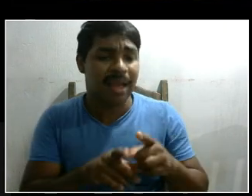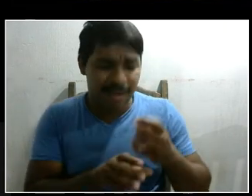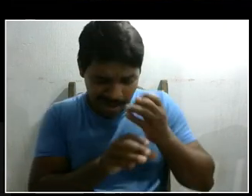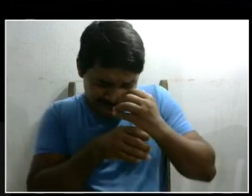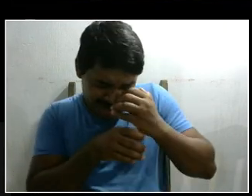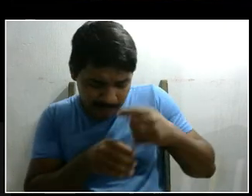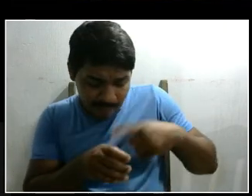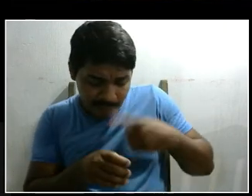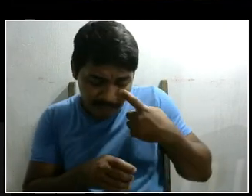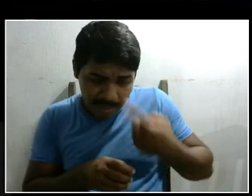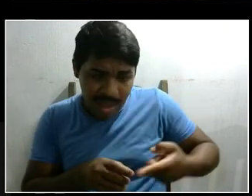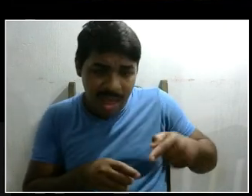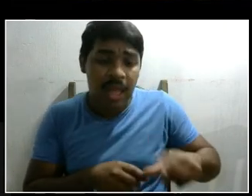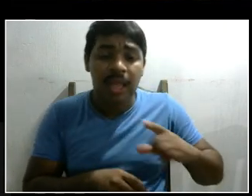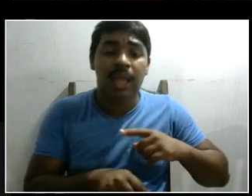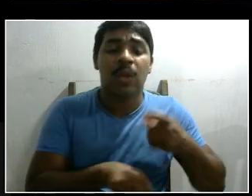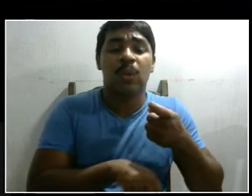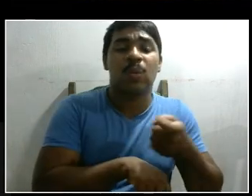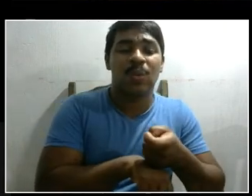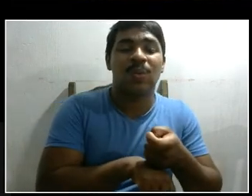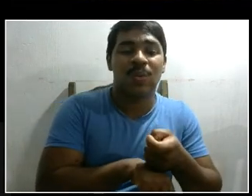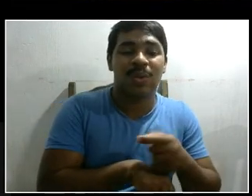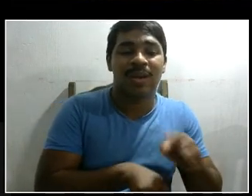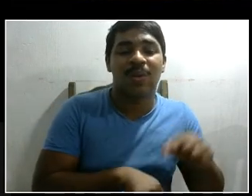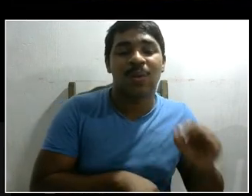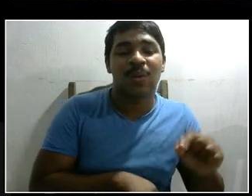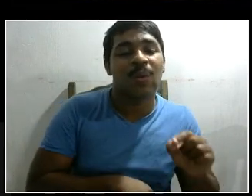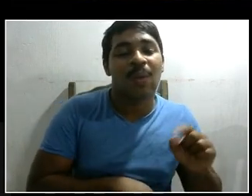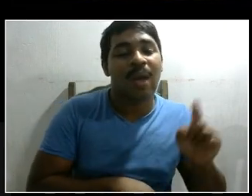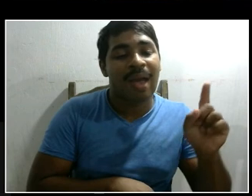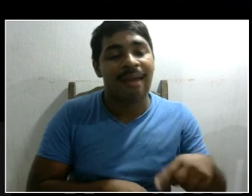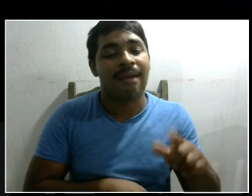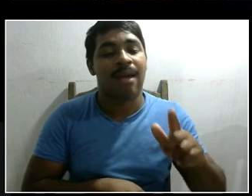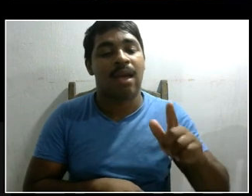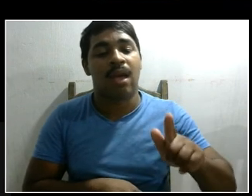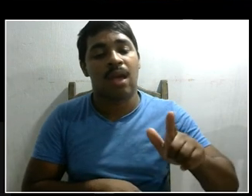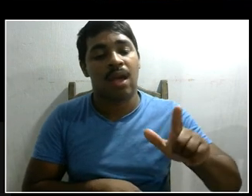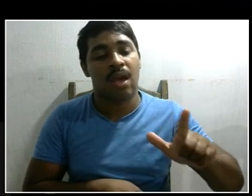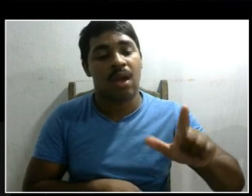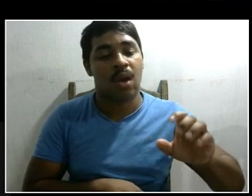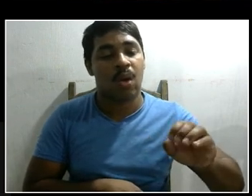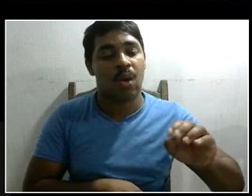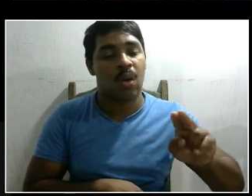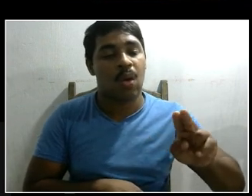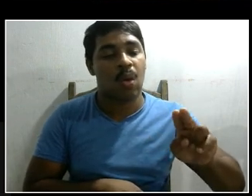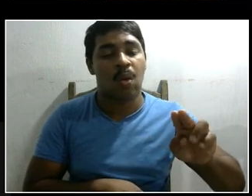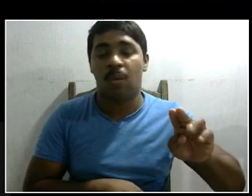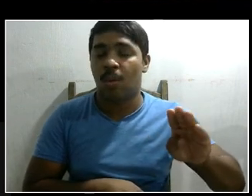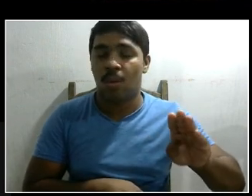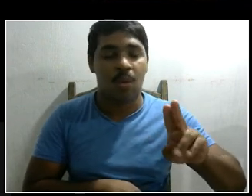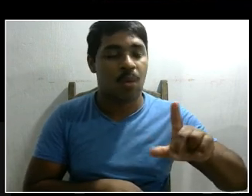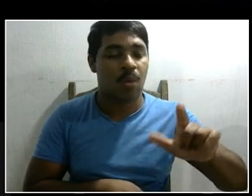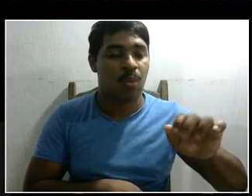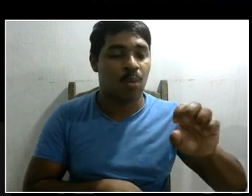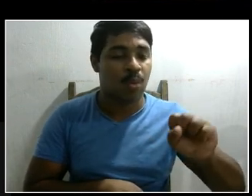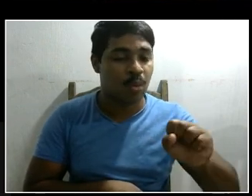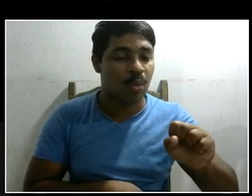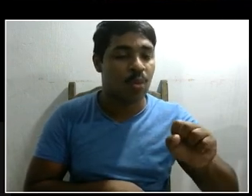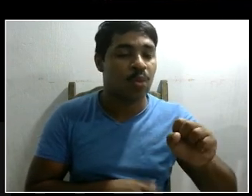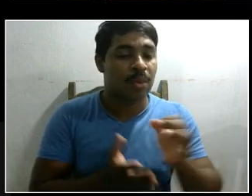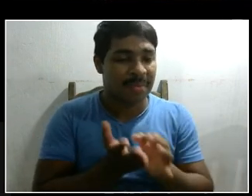glóbulos vermelhos, também chamados de hemácias, os glóbulos brancos, chamados de leucócitos, e formado também pelas plaquetas.